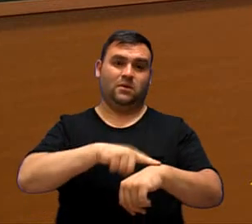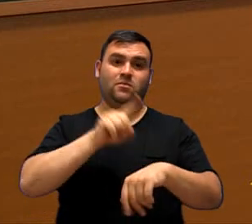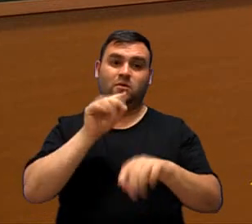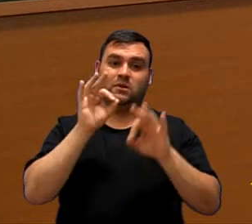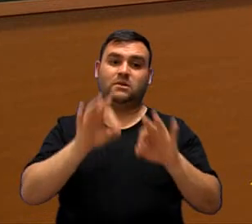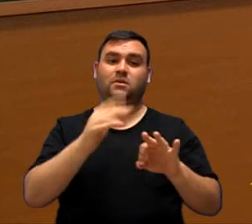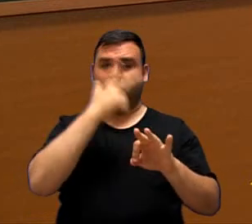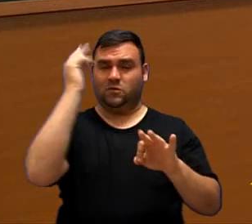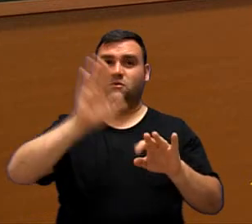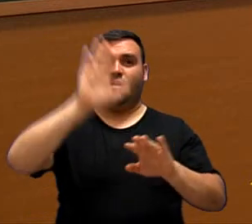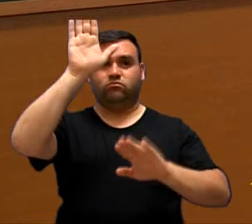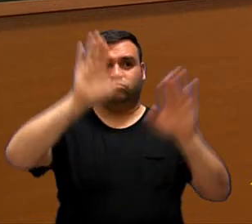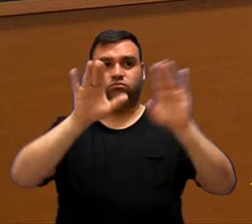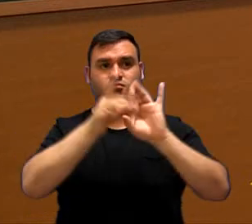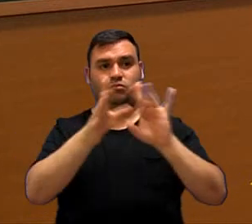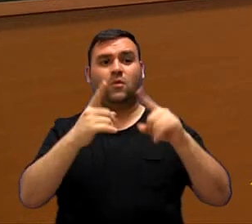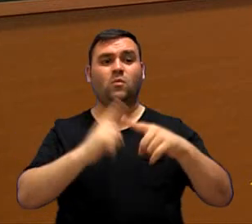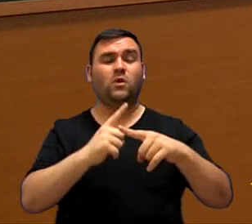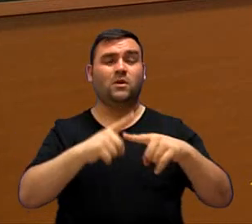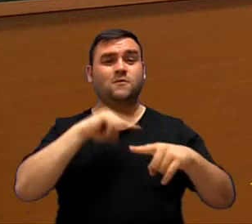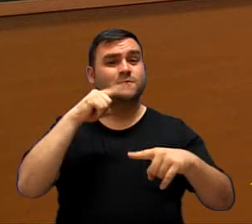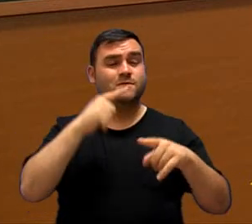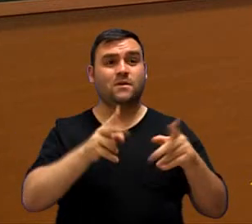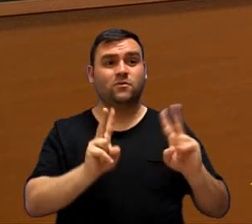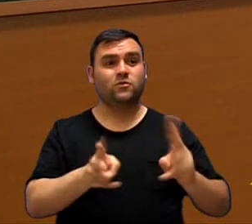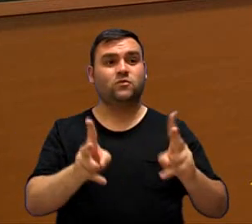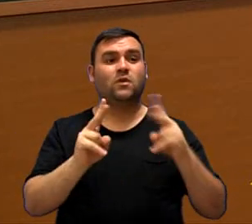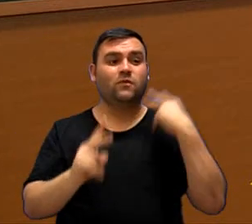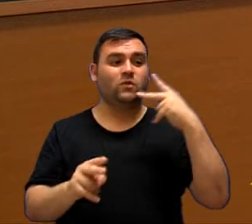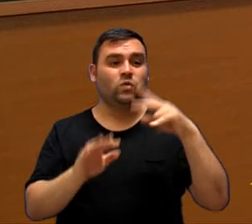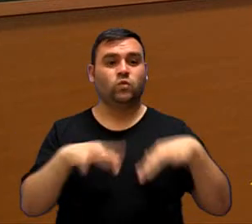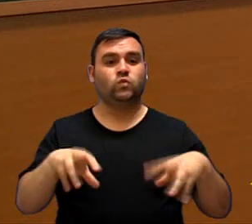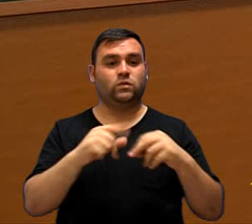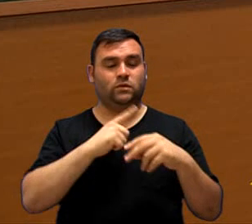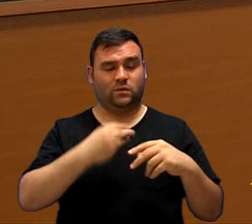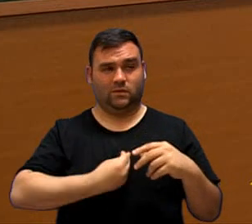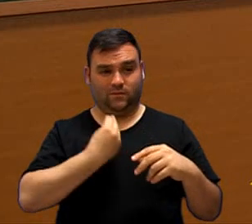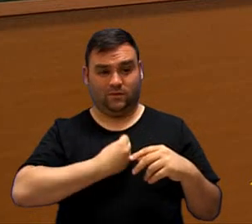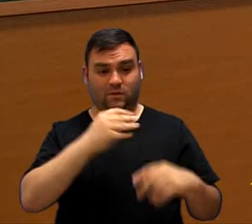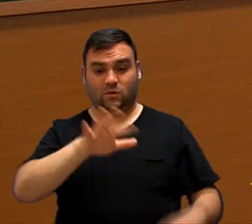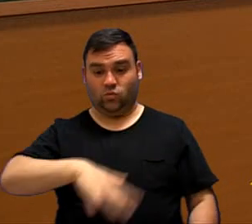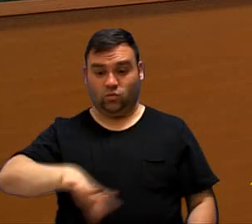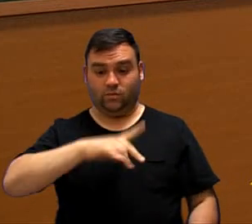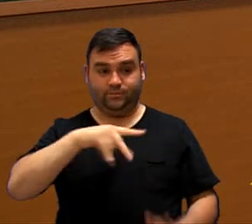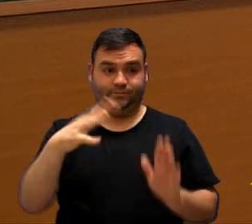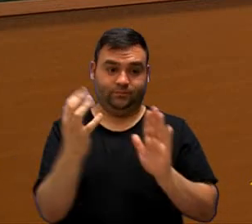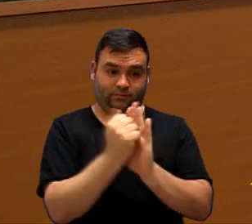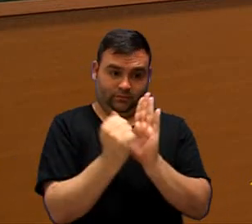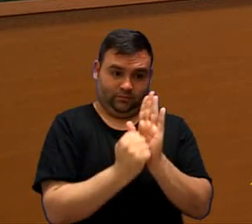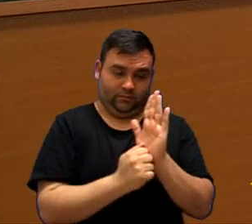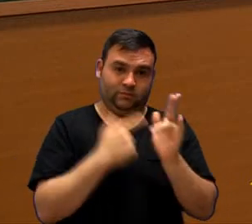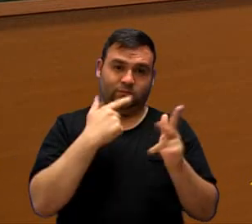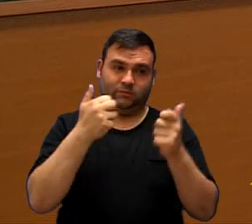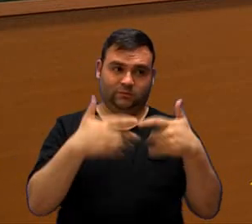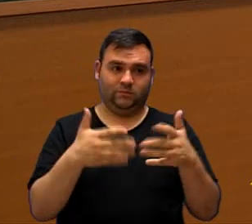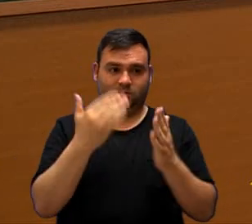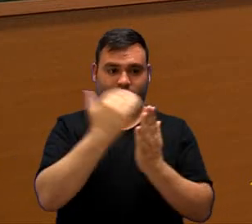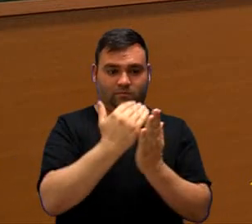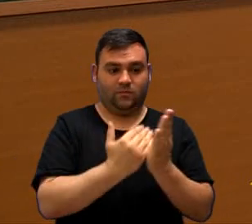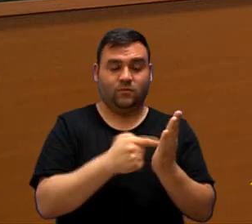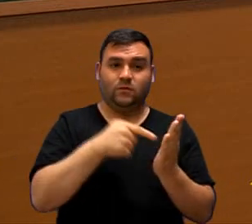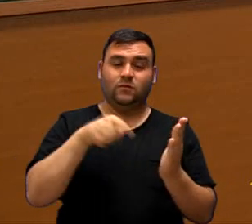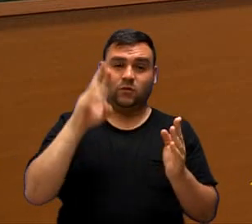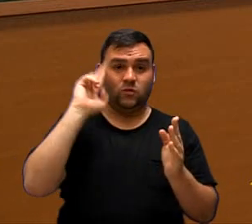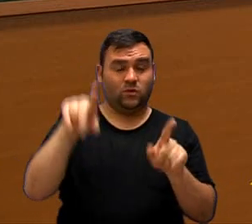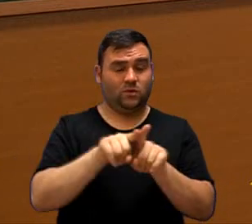para o pessoal, para a gente poder abrir a palavra, senão a gente não vai conseguir andar. Os vereadores estão aqui, eles estão aqui inscritos para falar numa ordem, e nessa